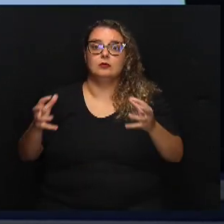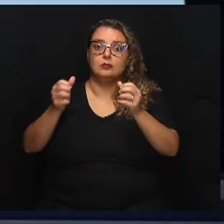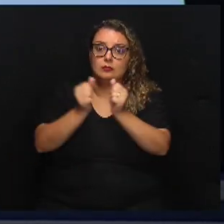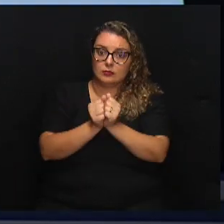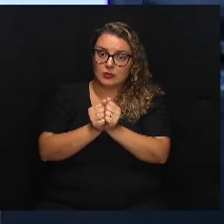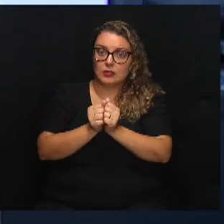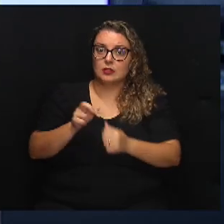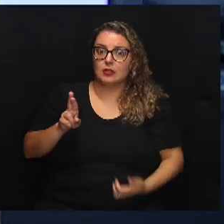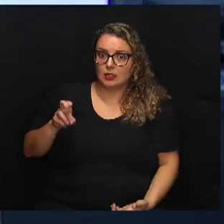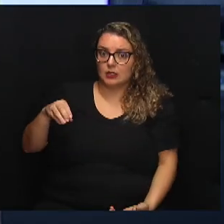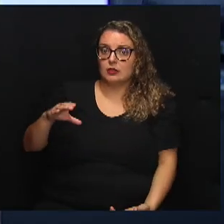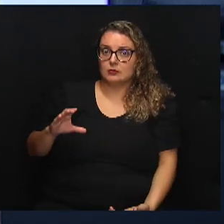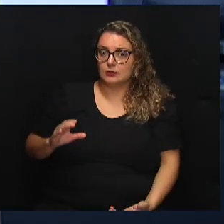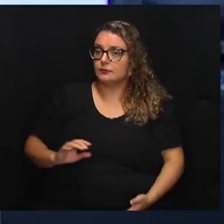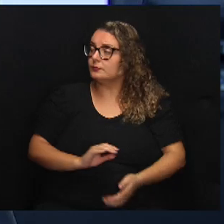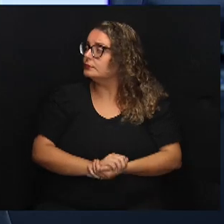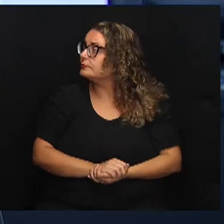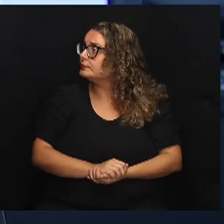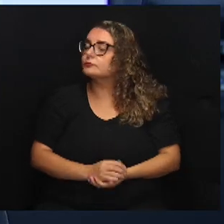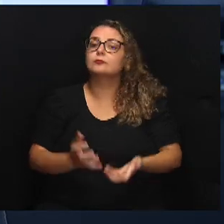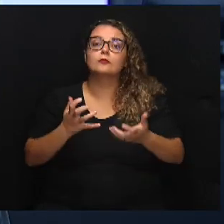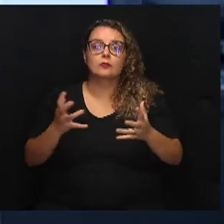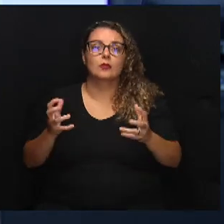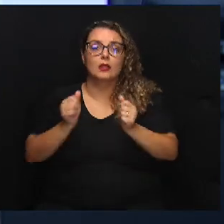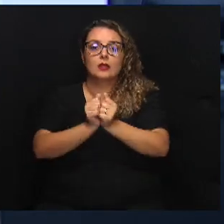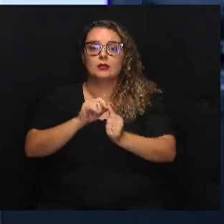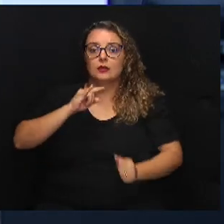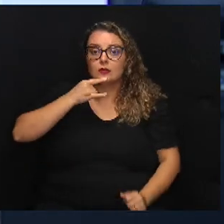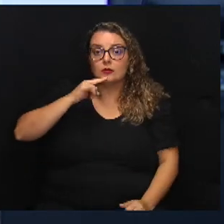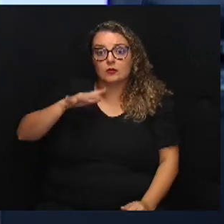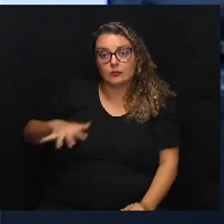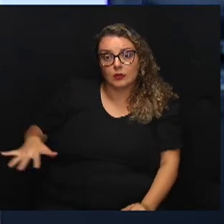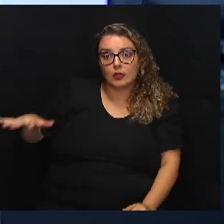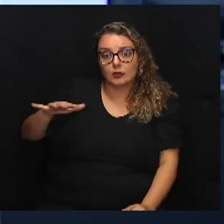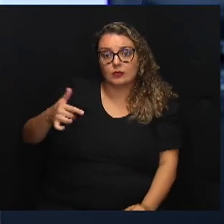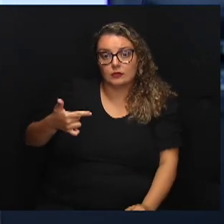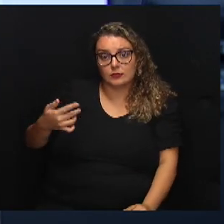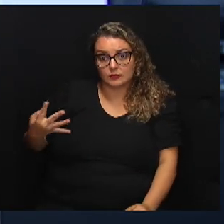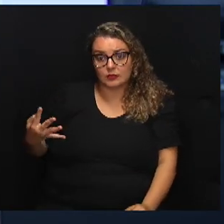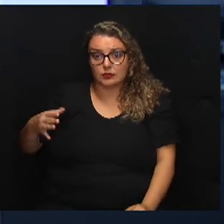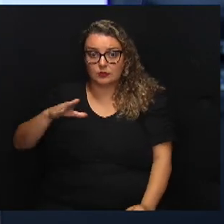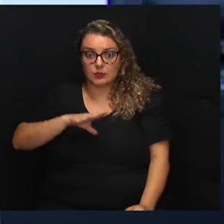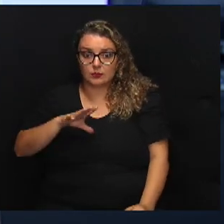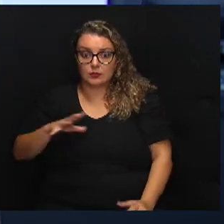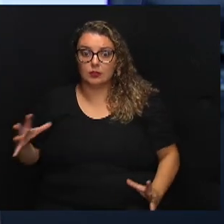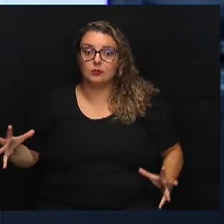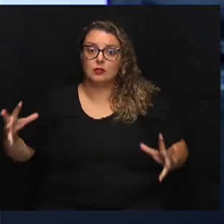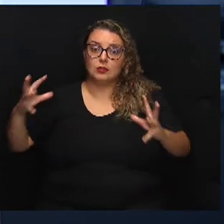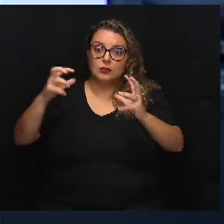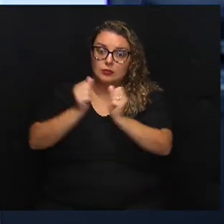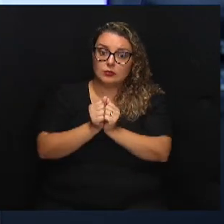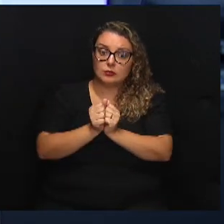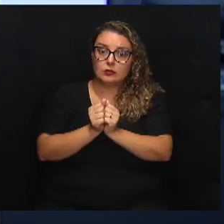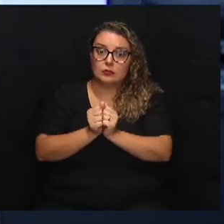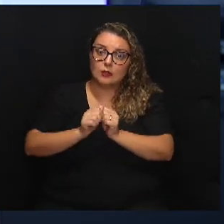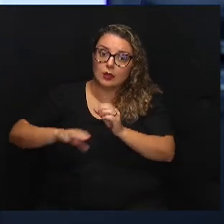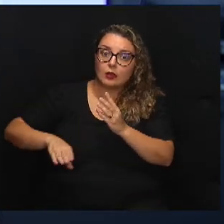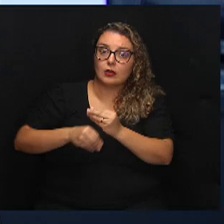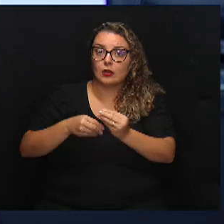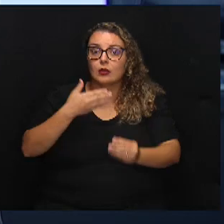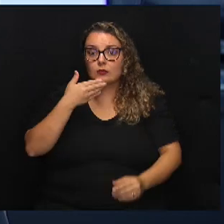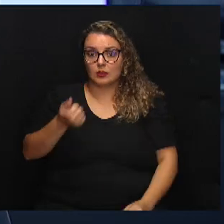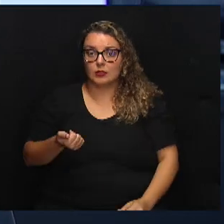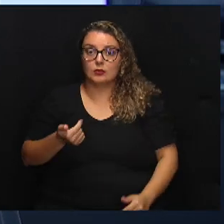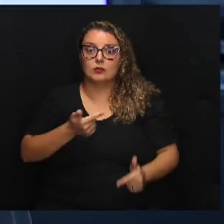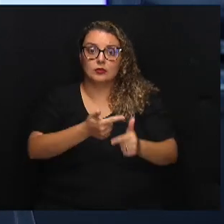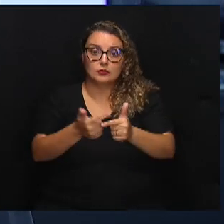a RMC. E nós queremos sim aproximar Piracicaba, a nossa região, são 24 municípios, para que a gente possa acrescentar e melhorar. Os